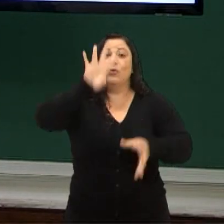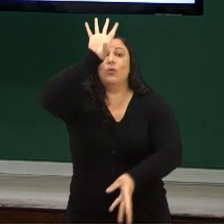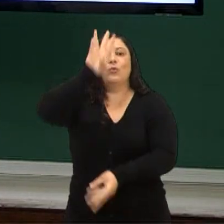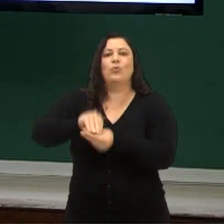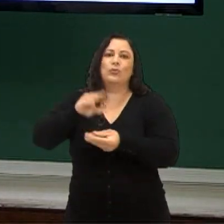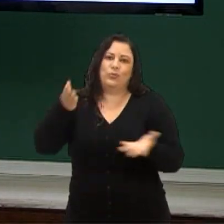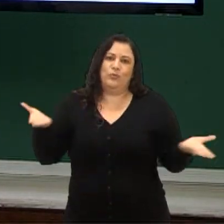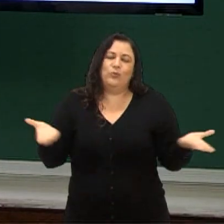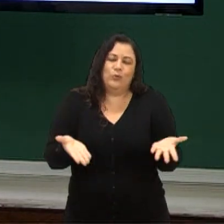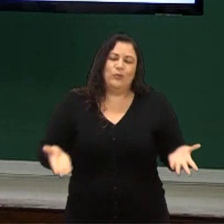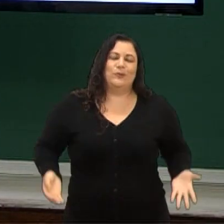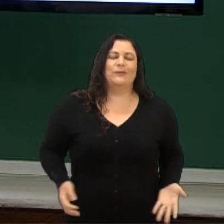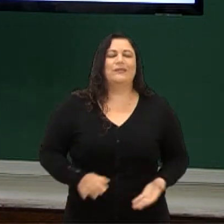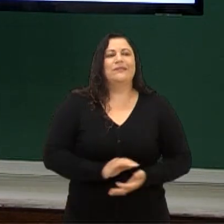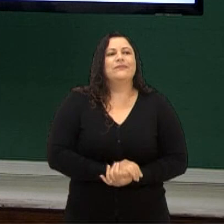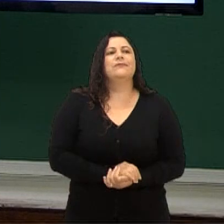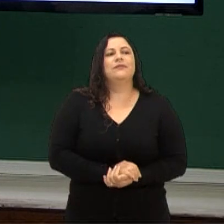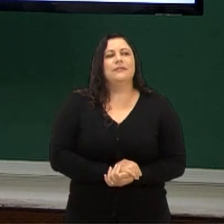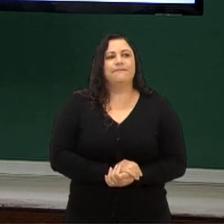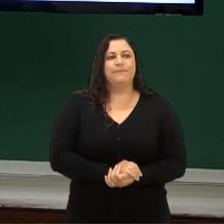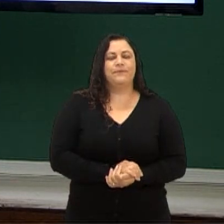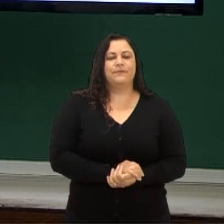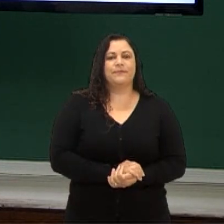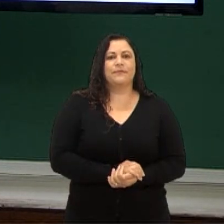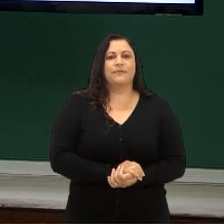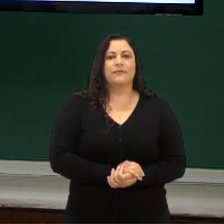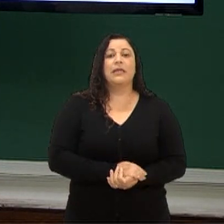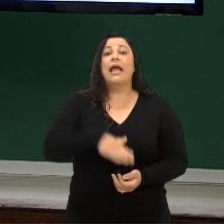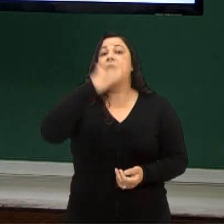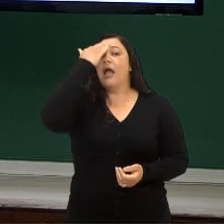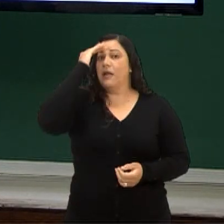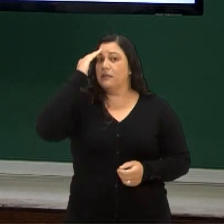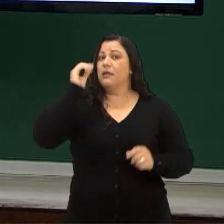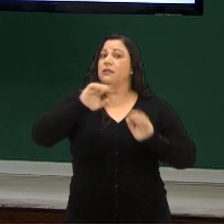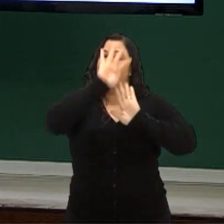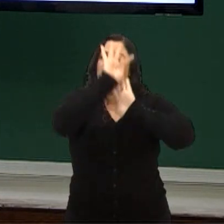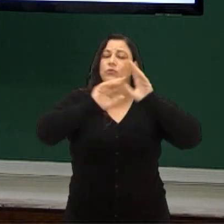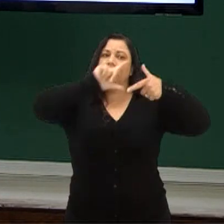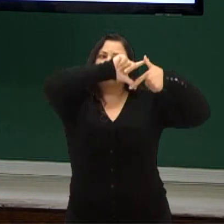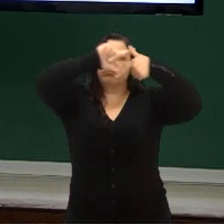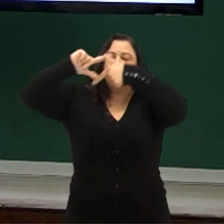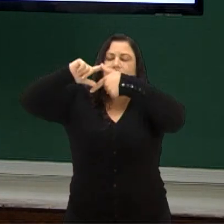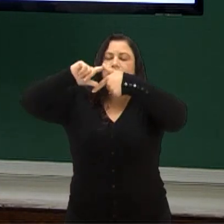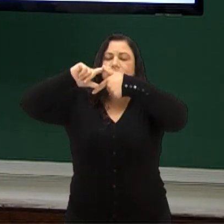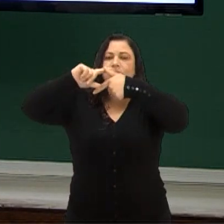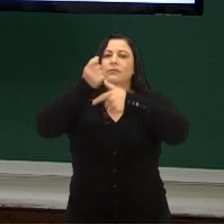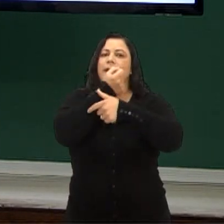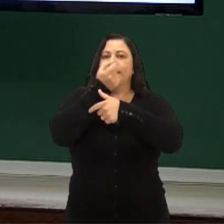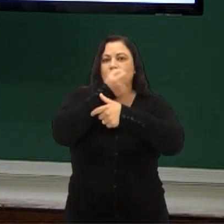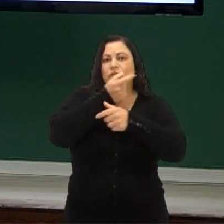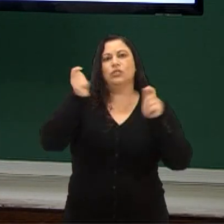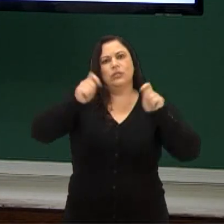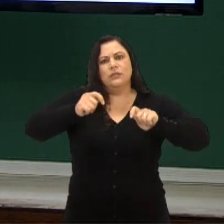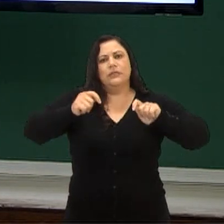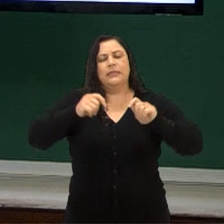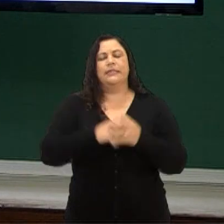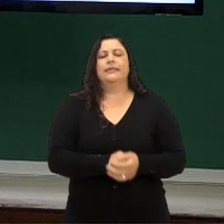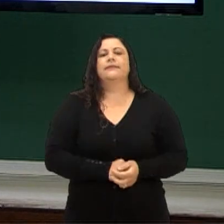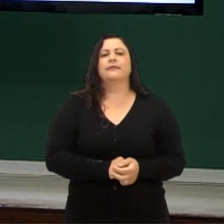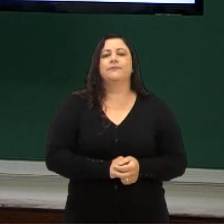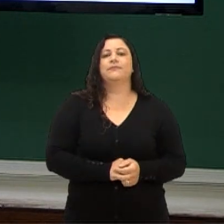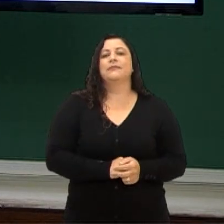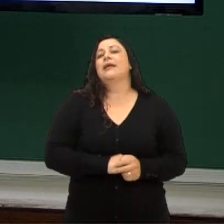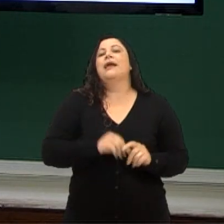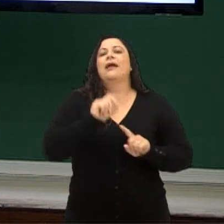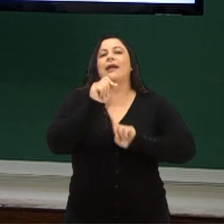nós vimos hoje? Interpretamos uma tirinha, certo? Entendemos a linguagem verbal e não verbal.